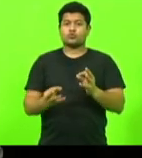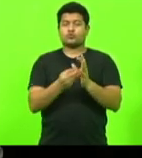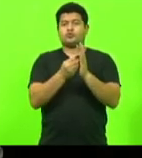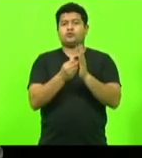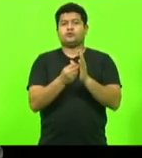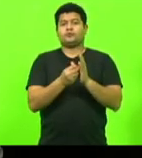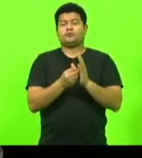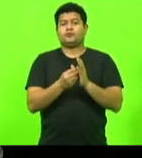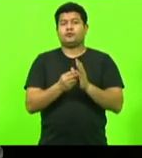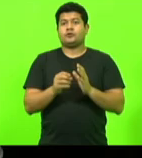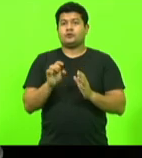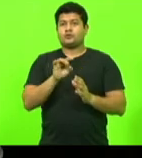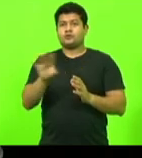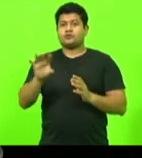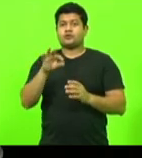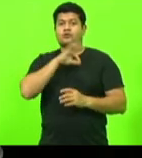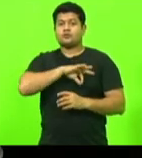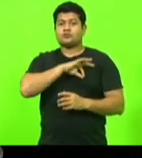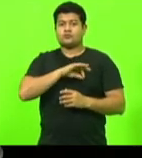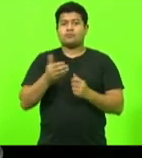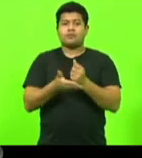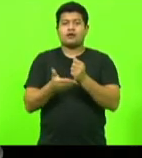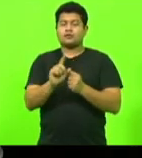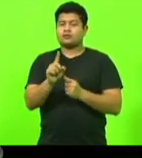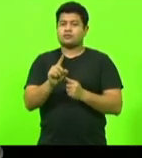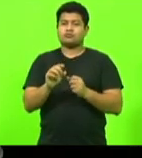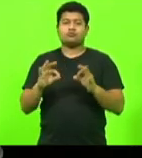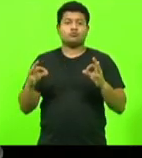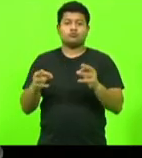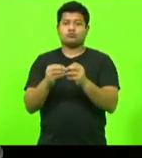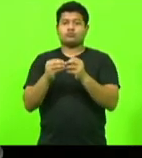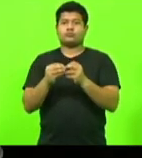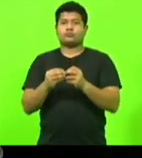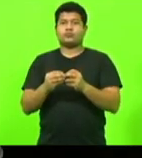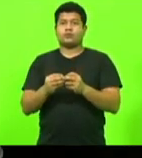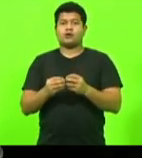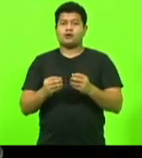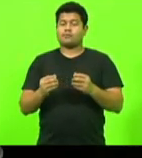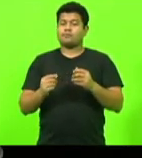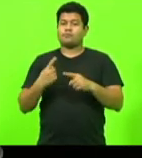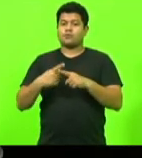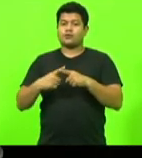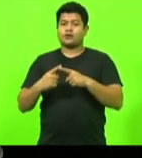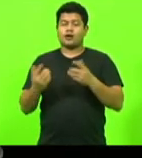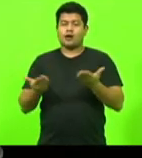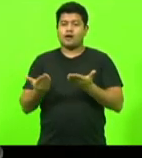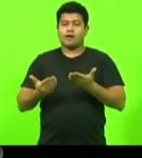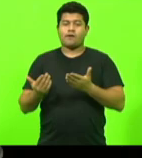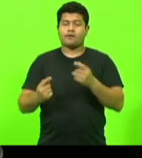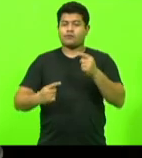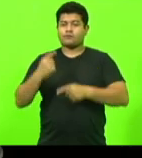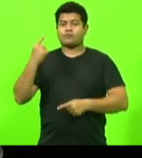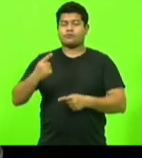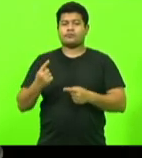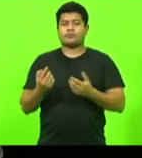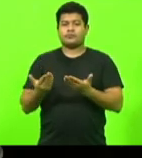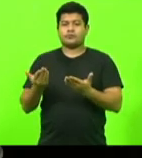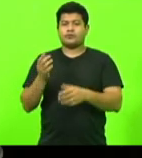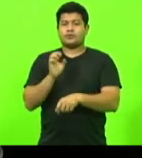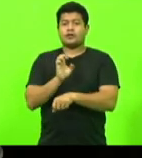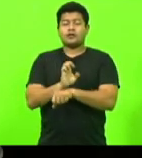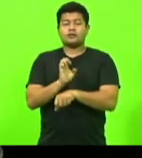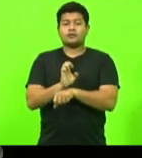e não somente o vencimento básico, situação em desconformidade com o Estatuto do Magistério, que define